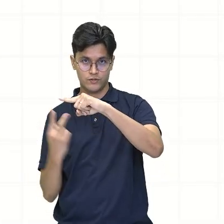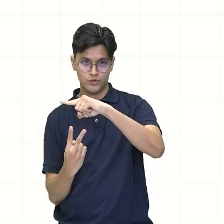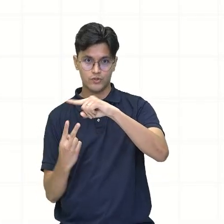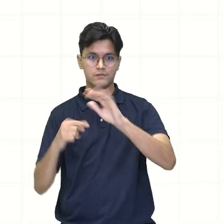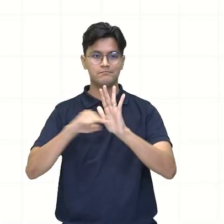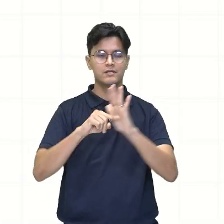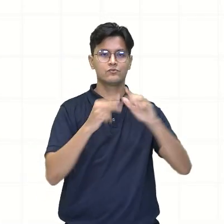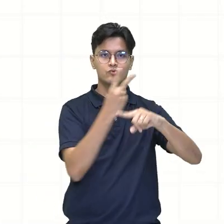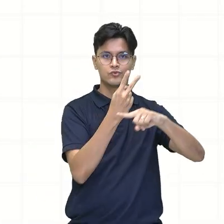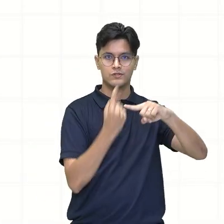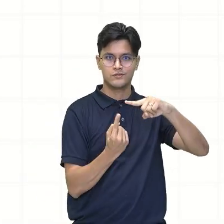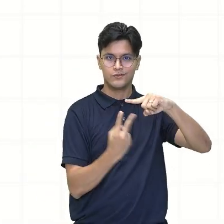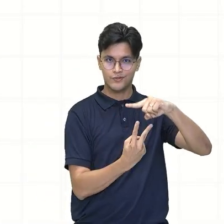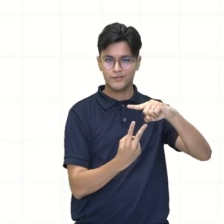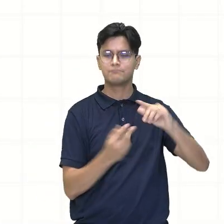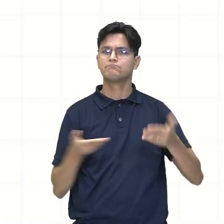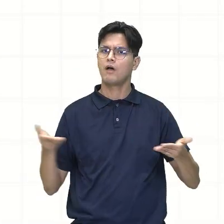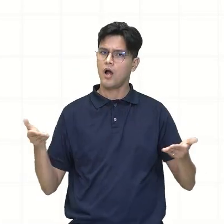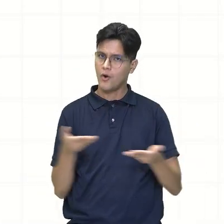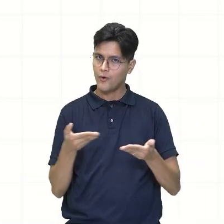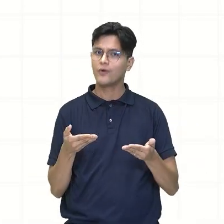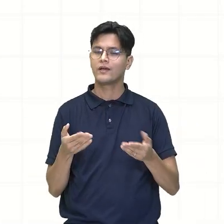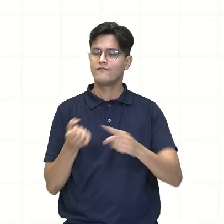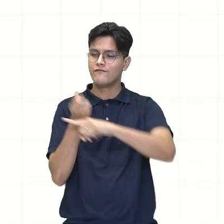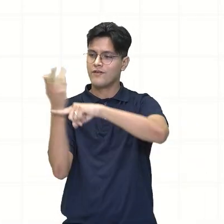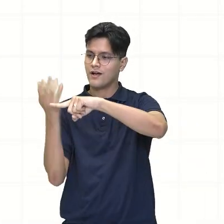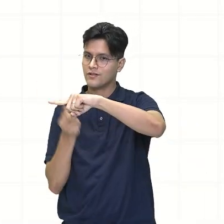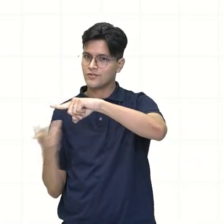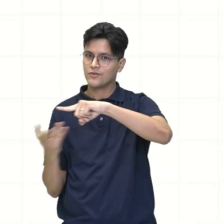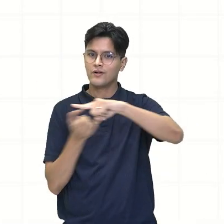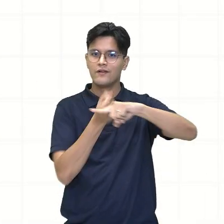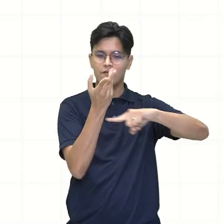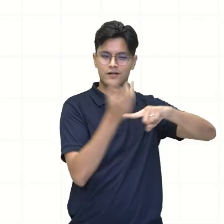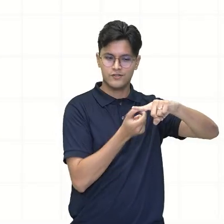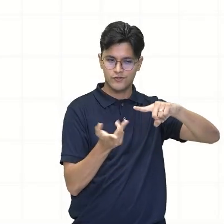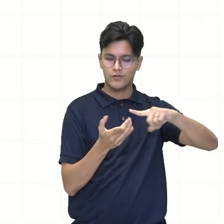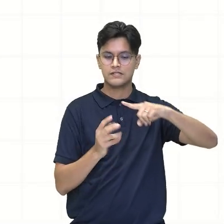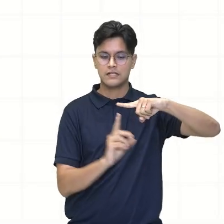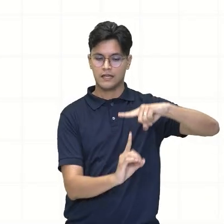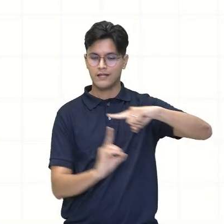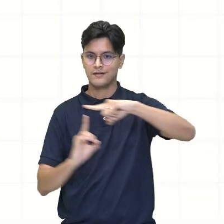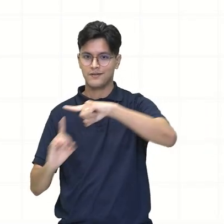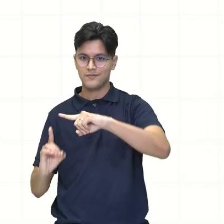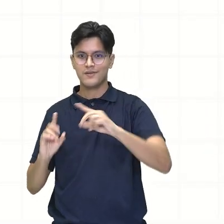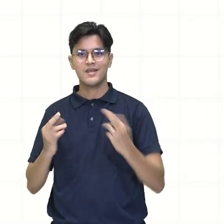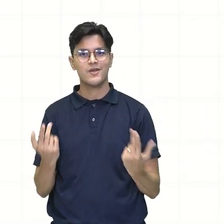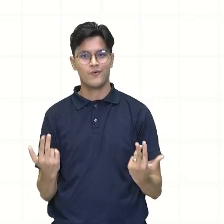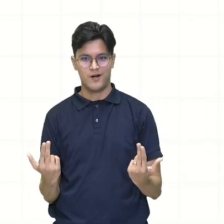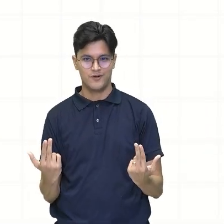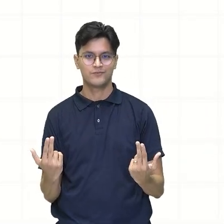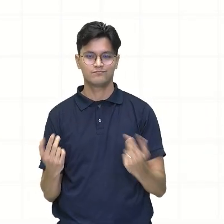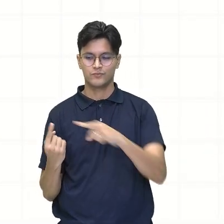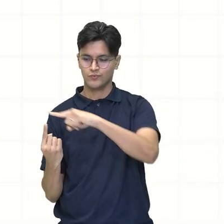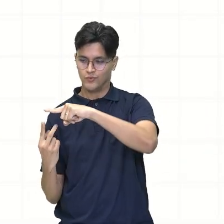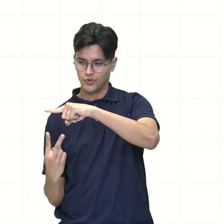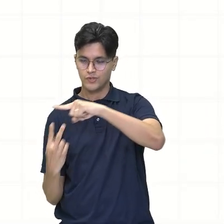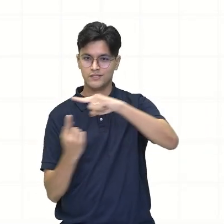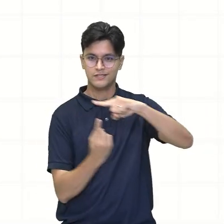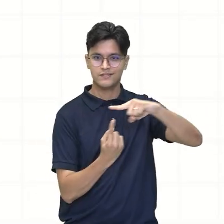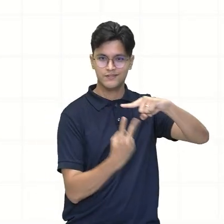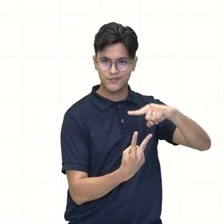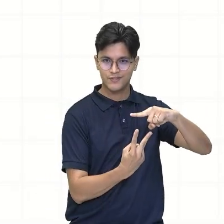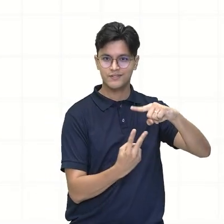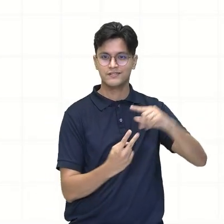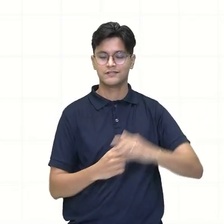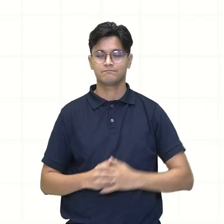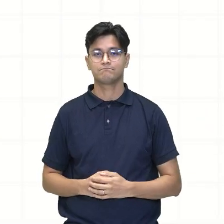sim, frações que possuem o mesmo denominador. E aí, lembrando, vocês devem